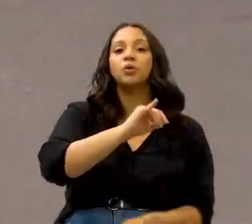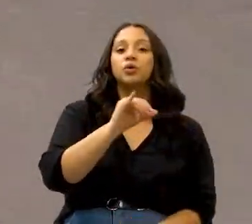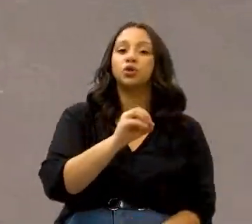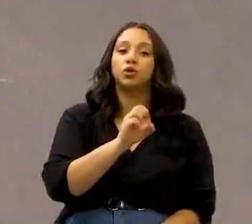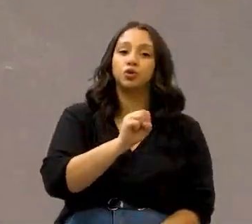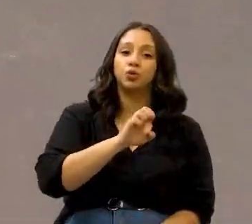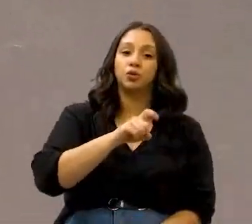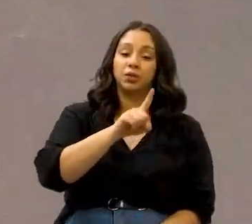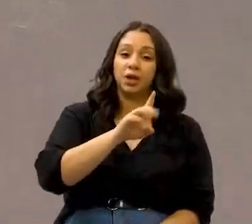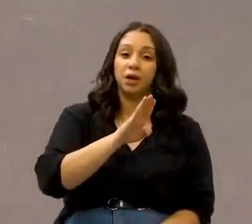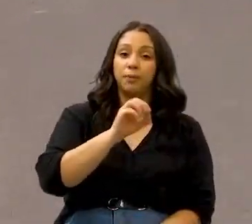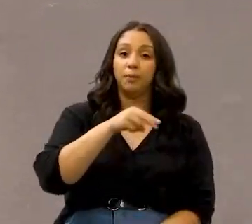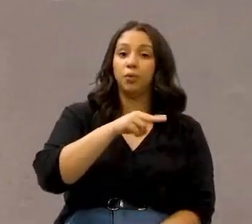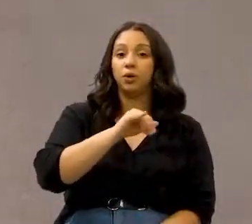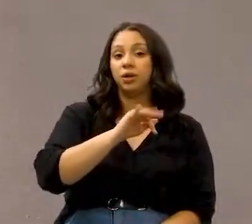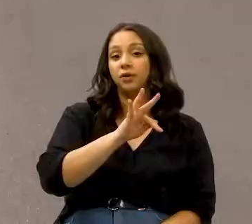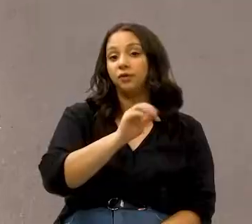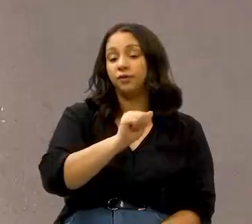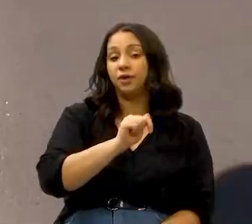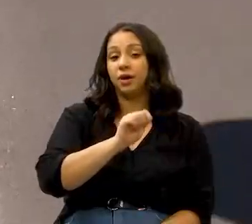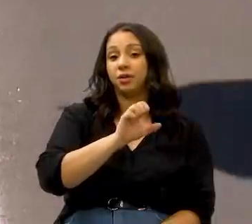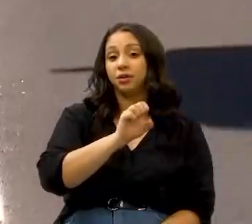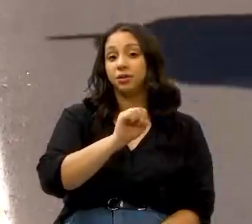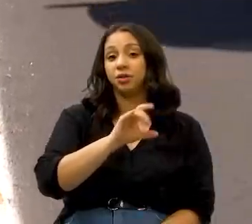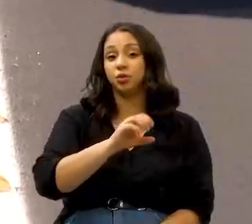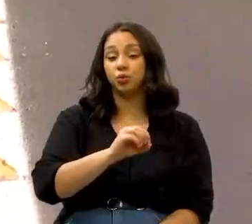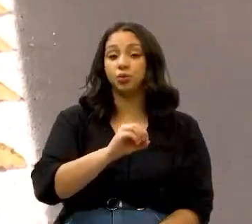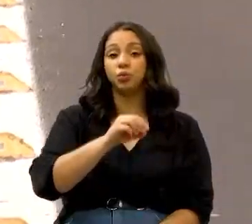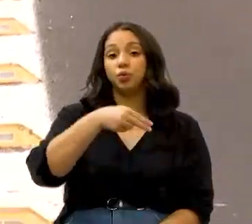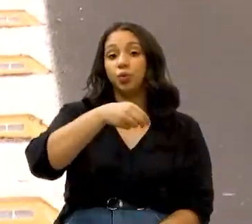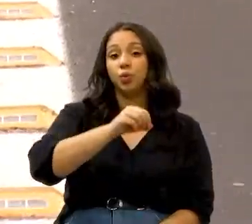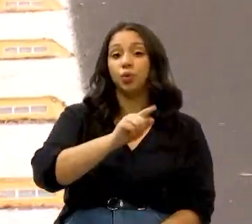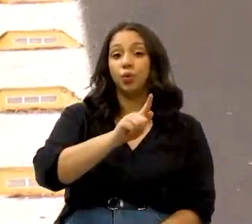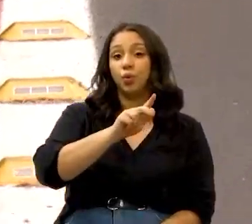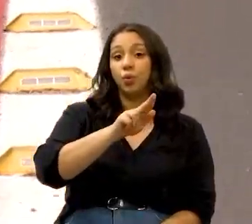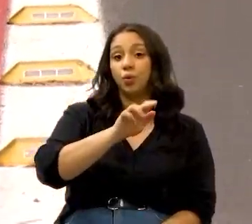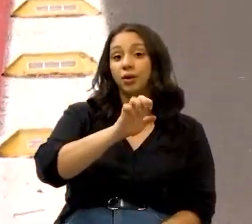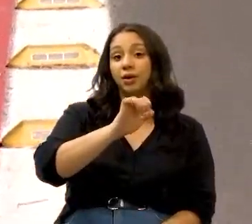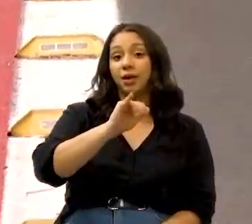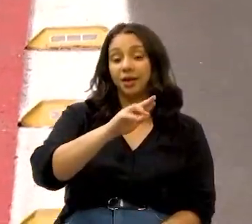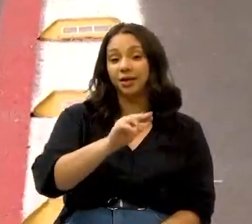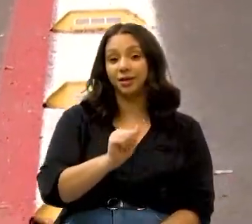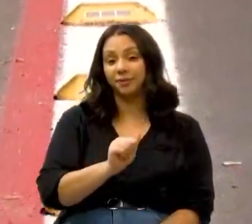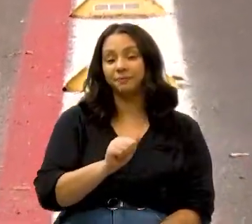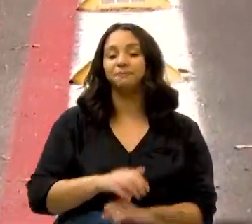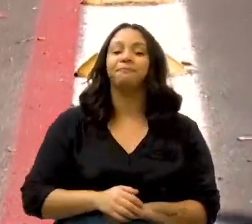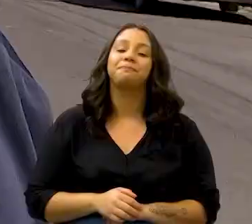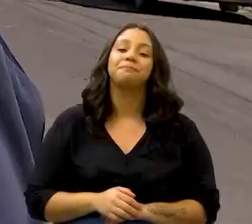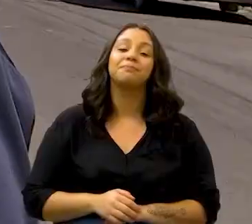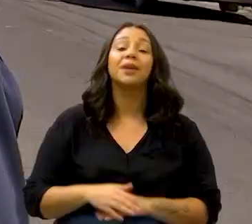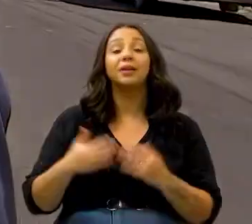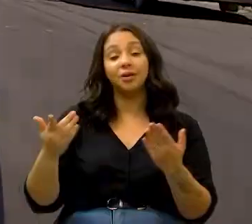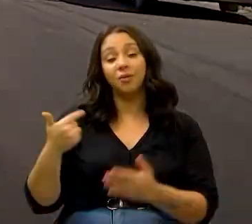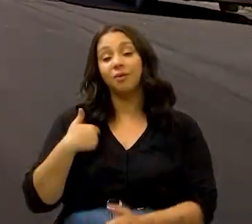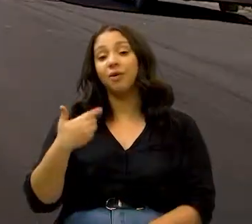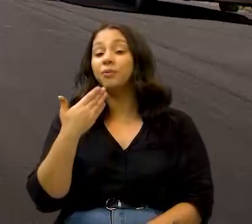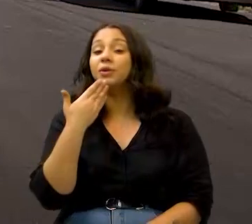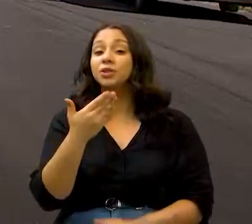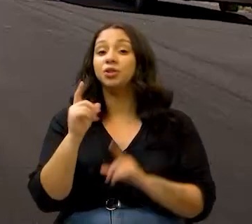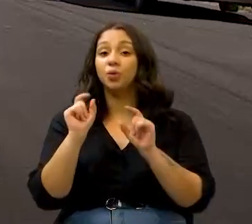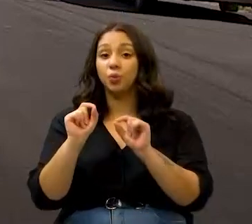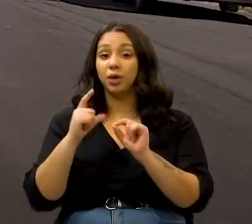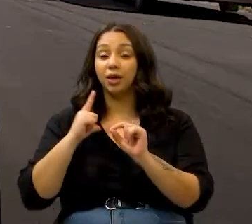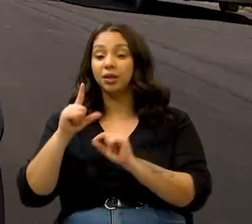da Rodovia José Bonifácio Coutinho Nogueira também conhecida como Estrada das Cabras que a princípio